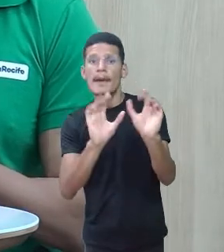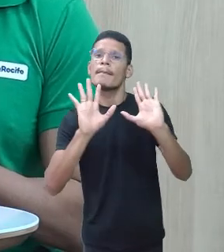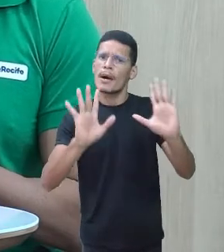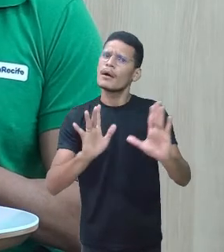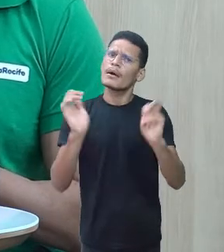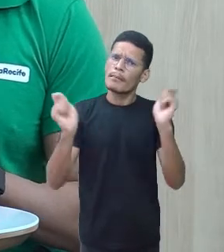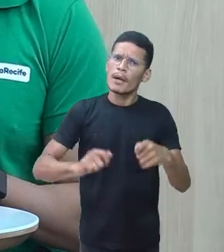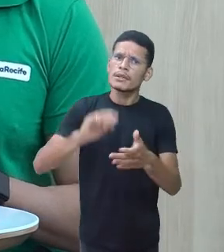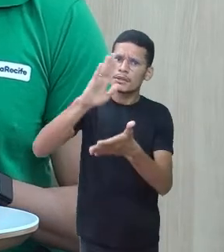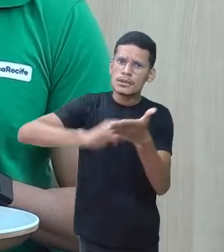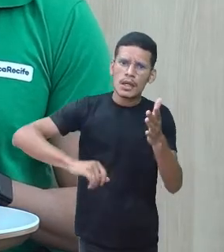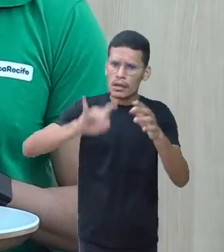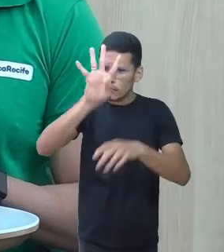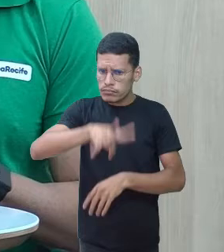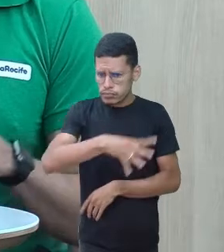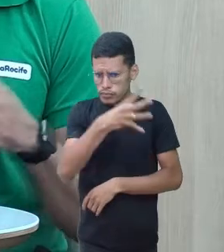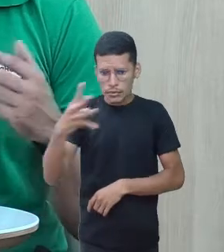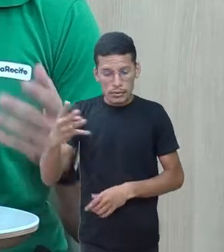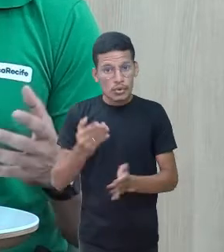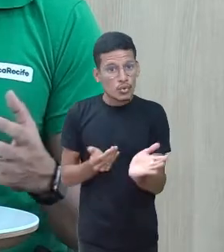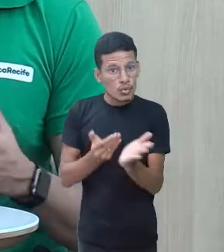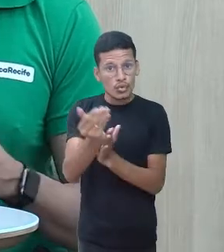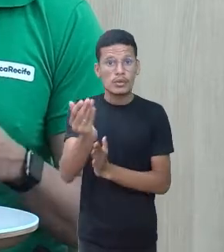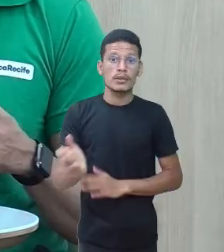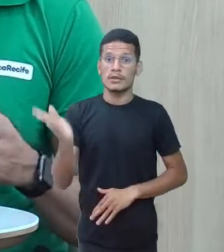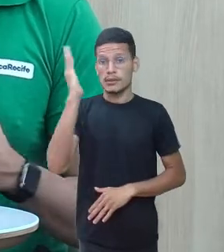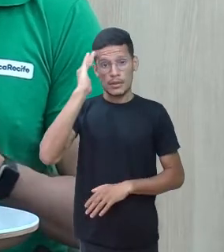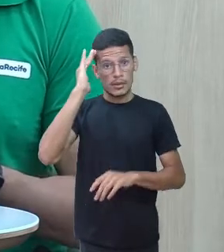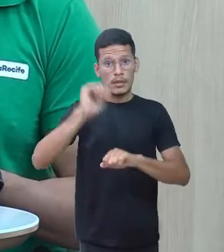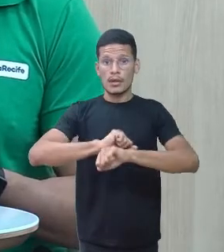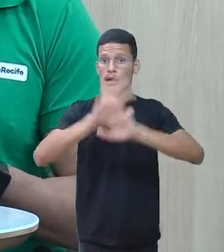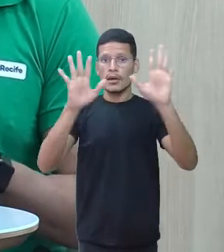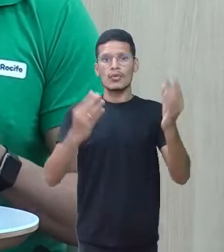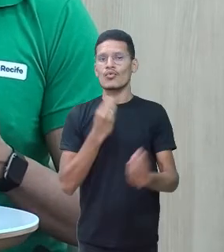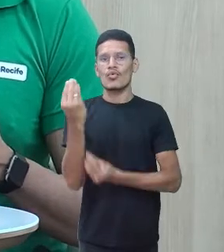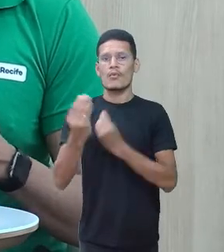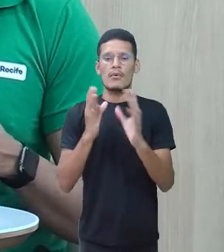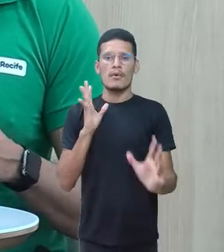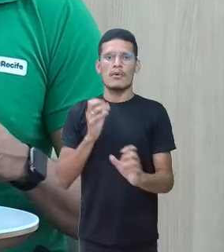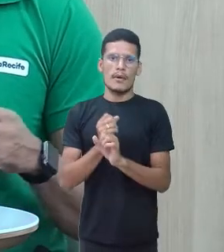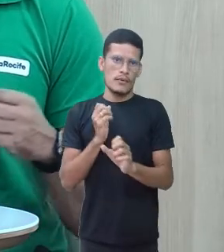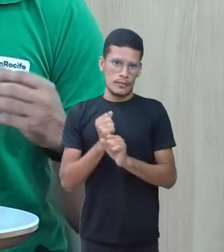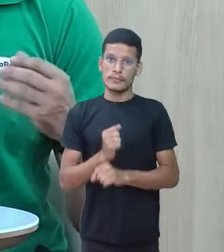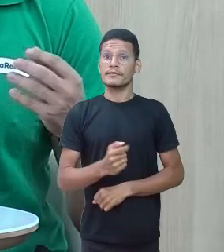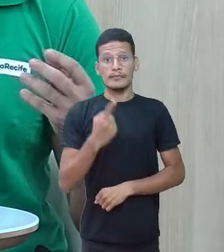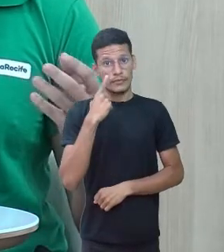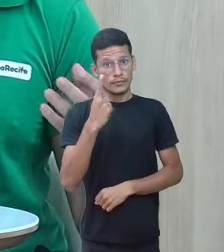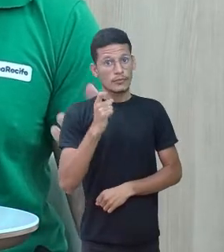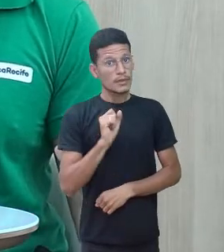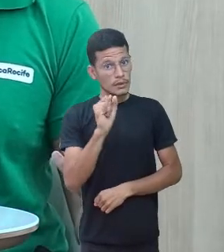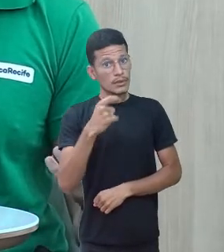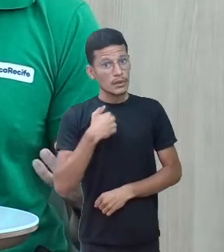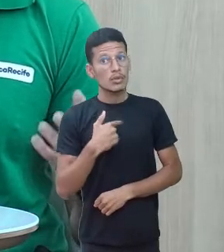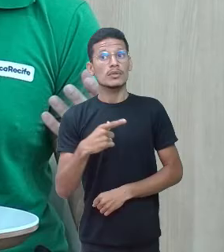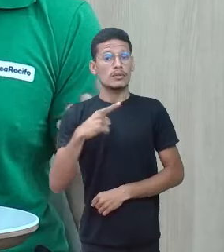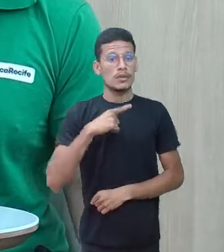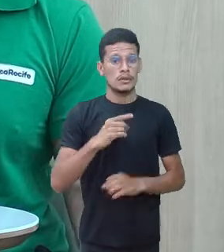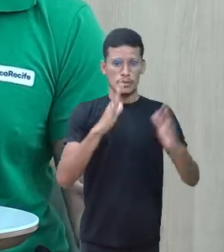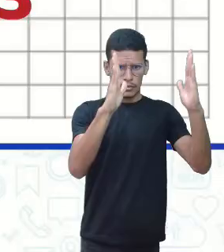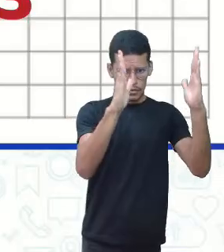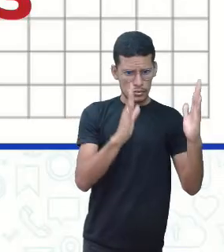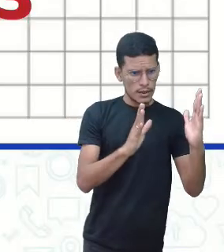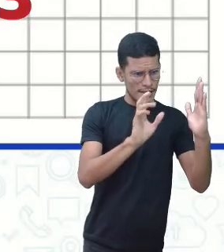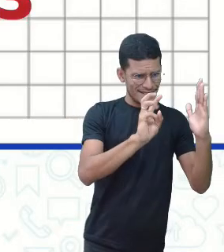essa malha quadriculada e começar a entender essa questão dos cálculos, certo? Se eu peguei um ladinho ali que mede